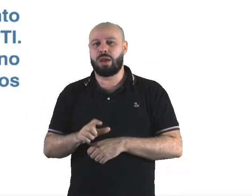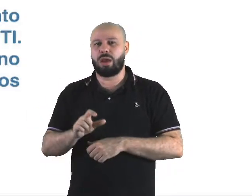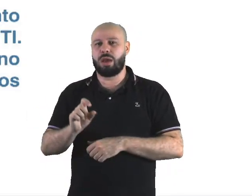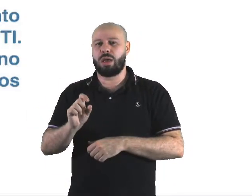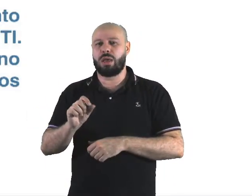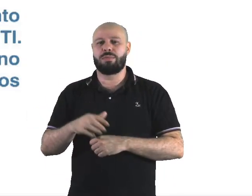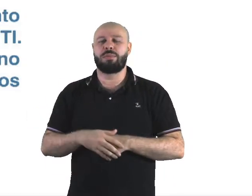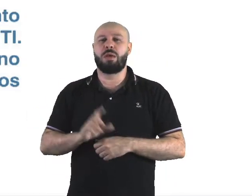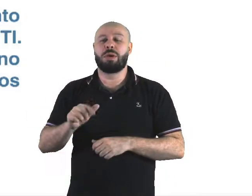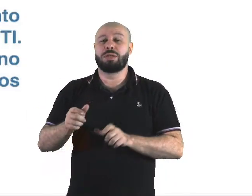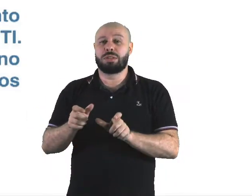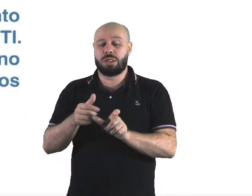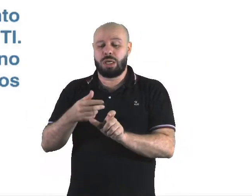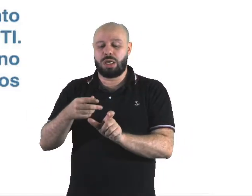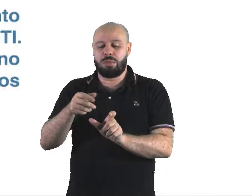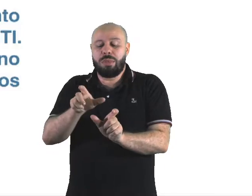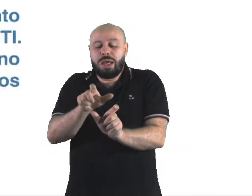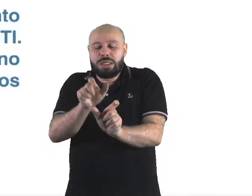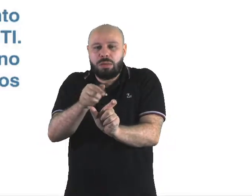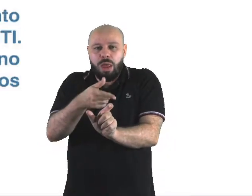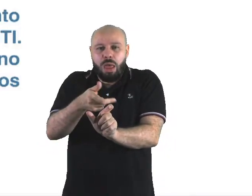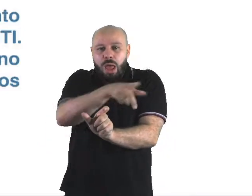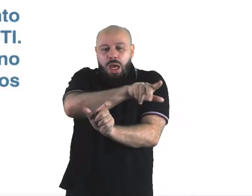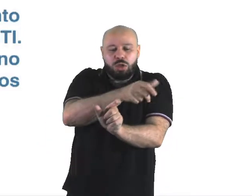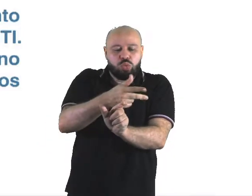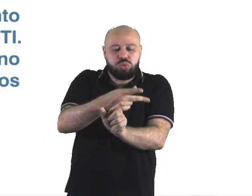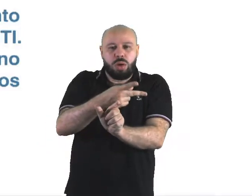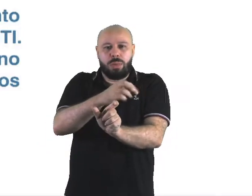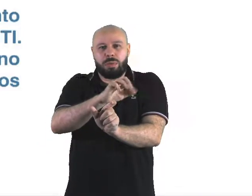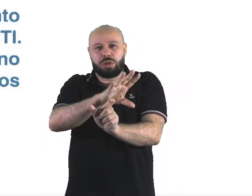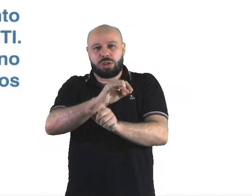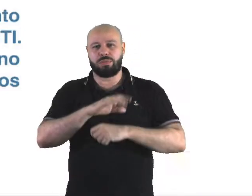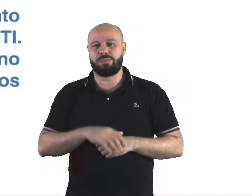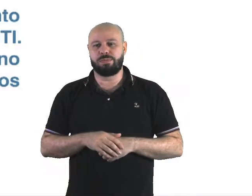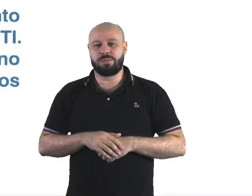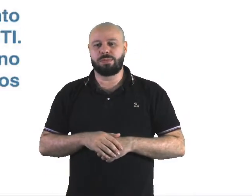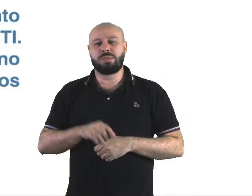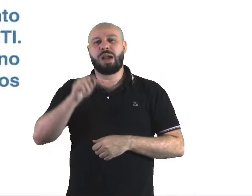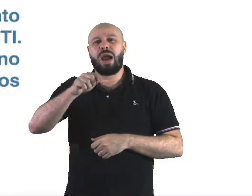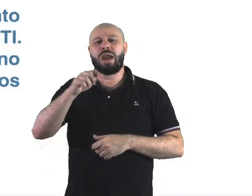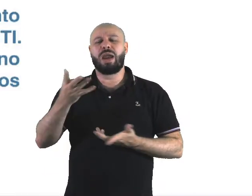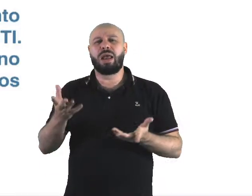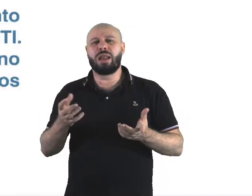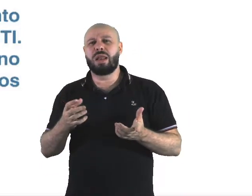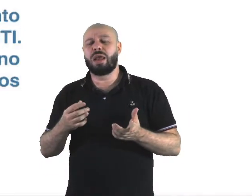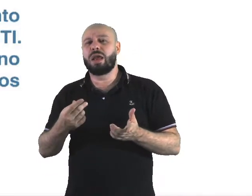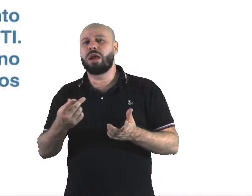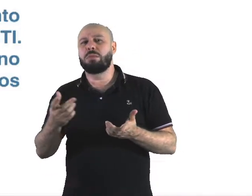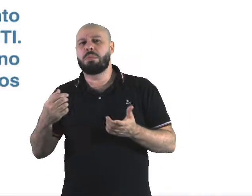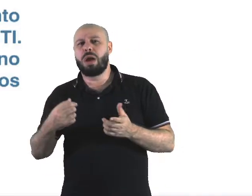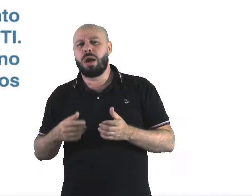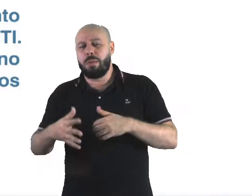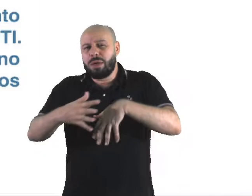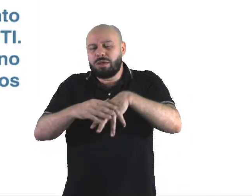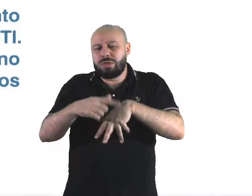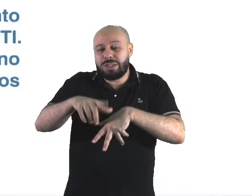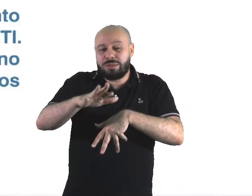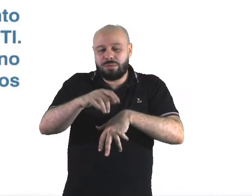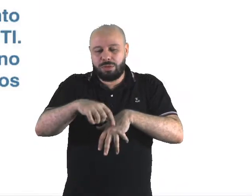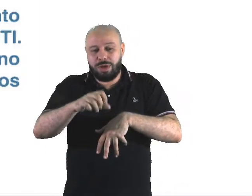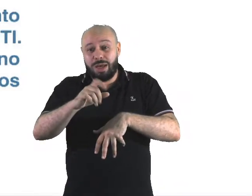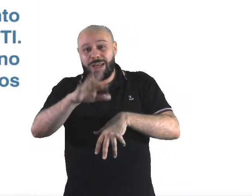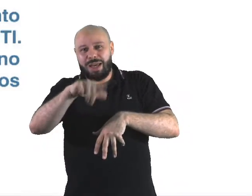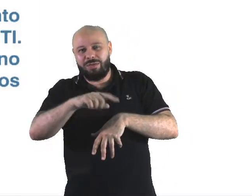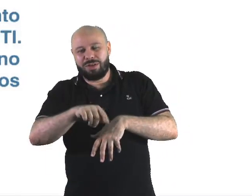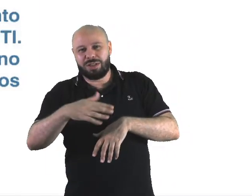será antecedido por uma preposição. Aquele paciente de quem você tanto gosta acabou